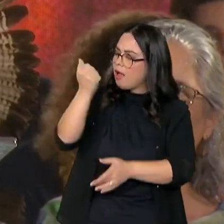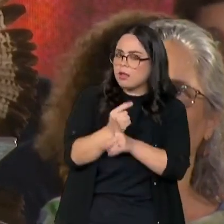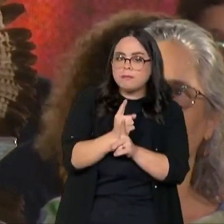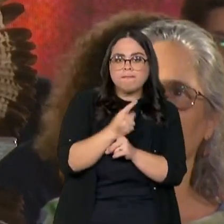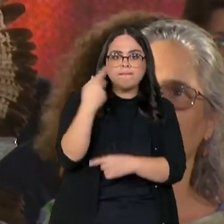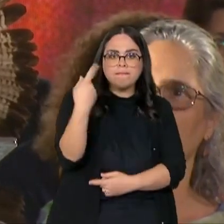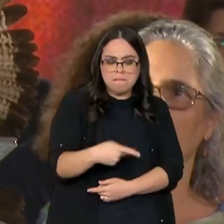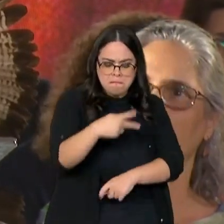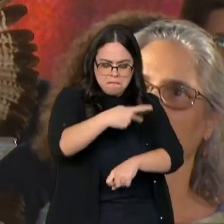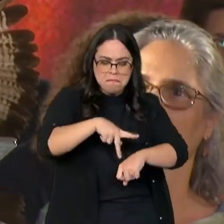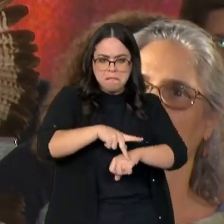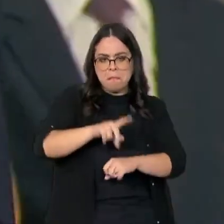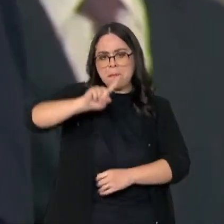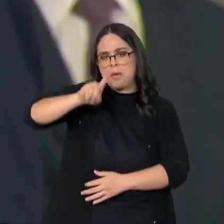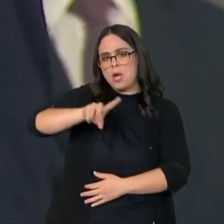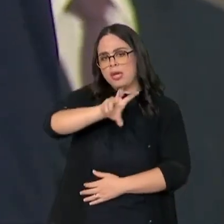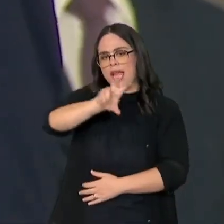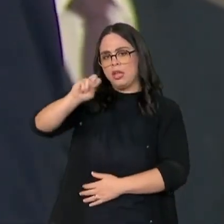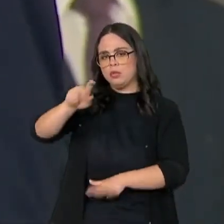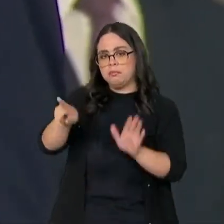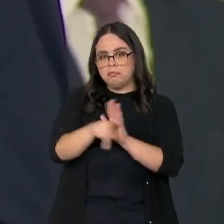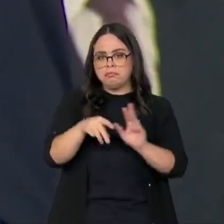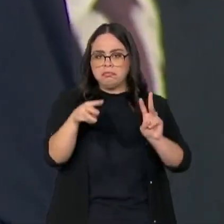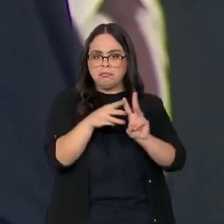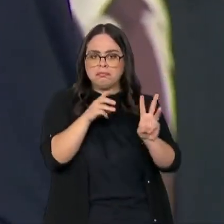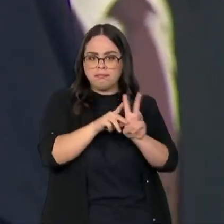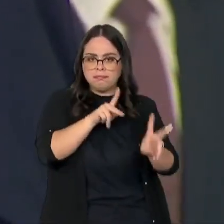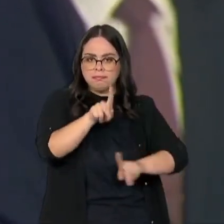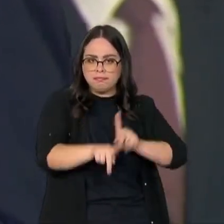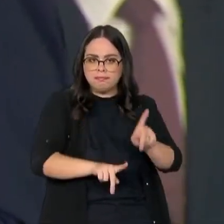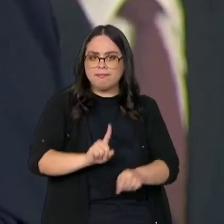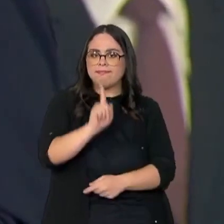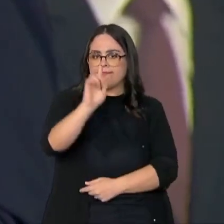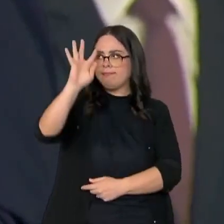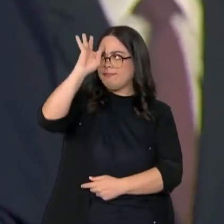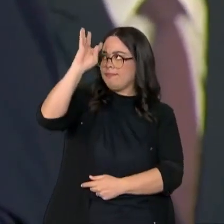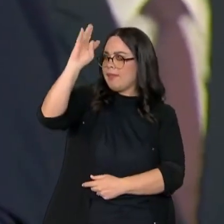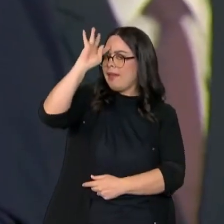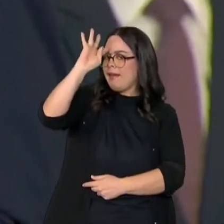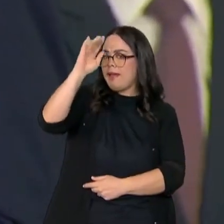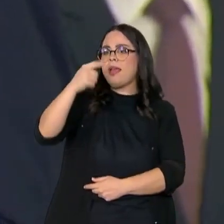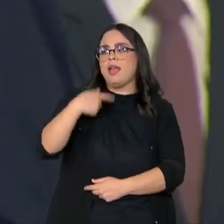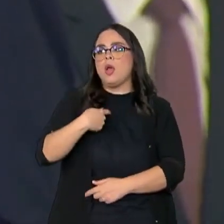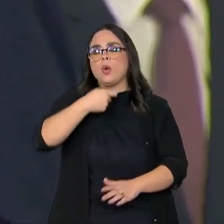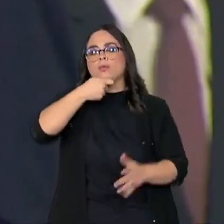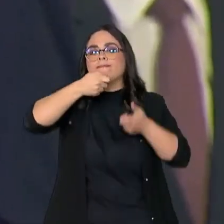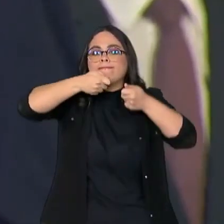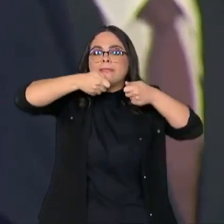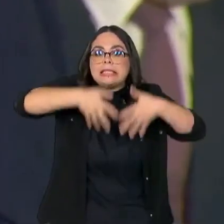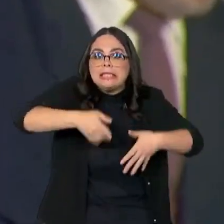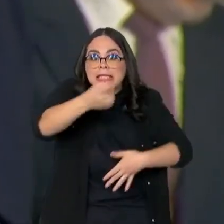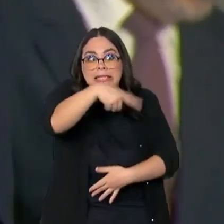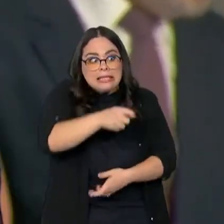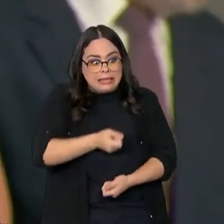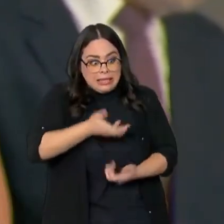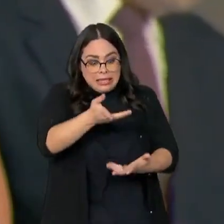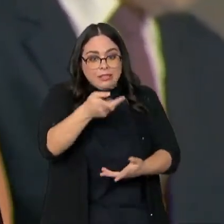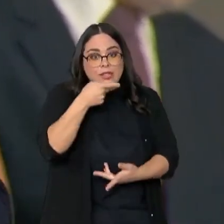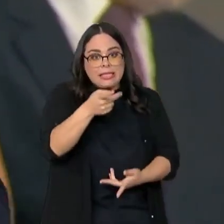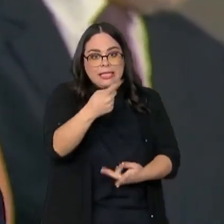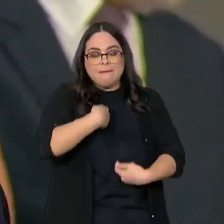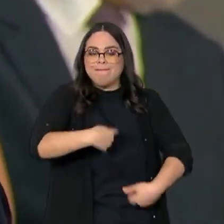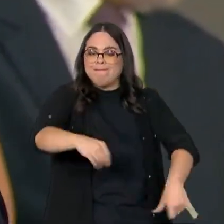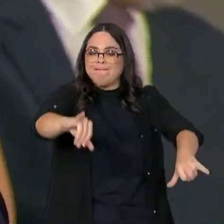país em 1500 com povos indígenas. Eu confesso a vocês que eu